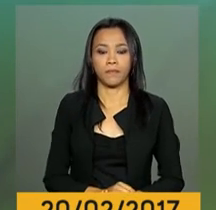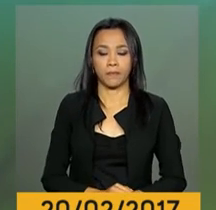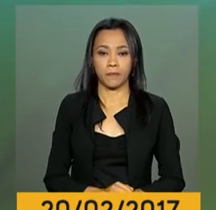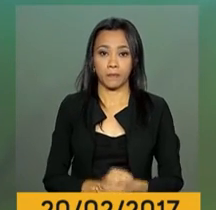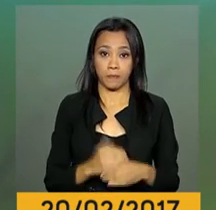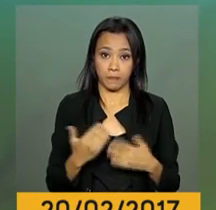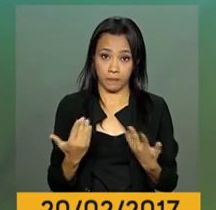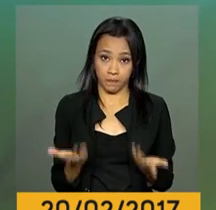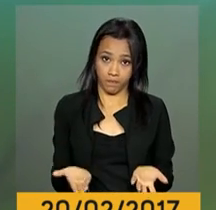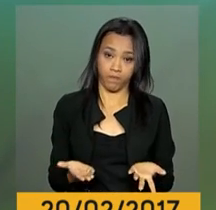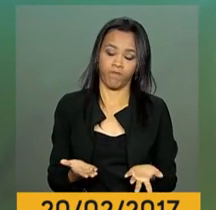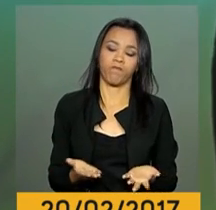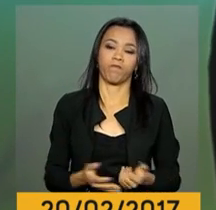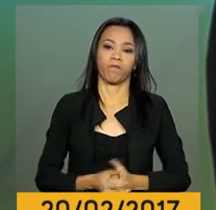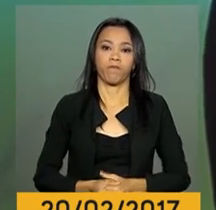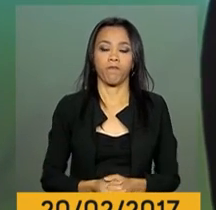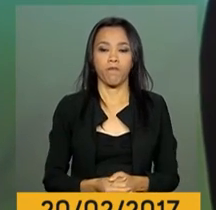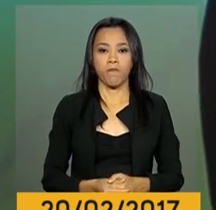E para tanto,